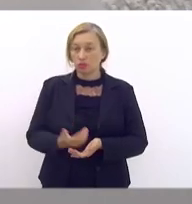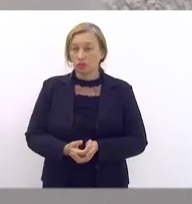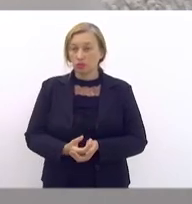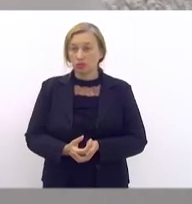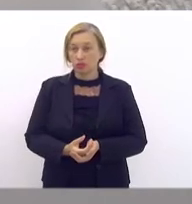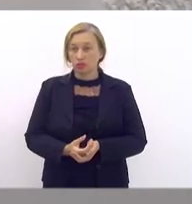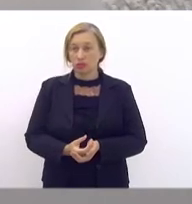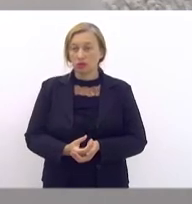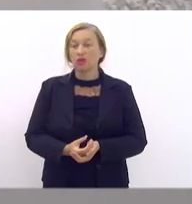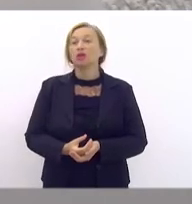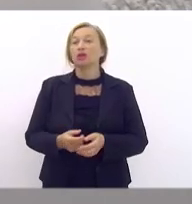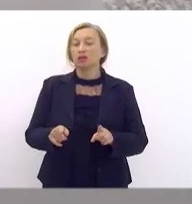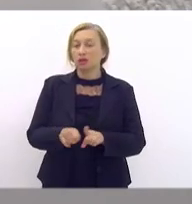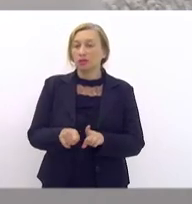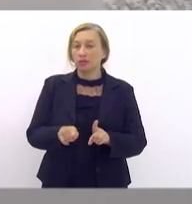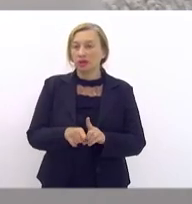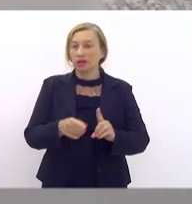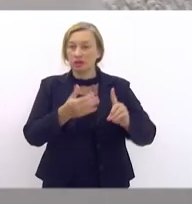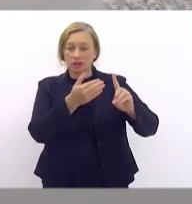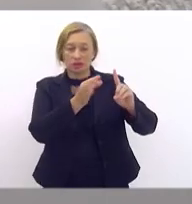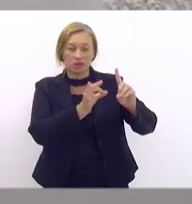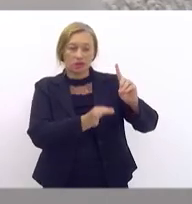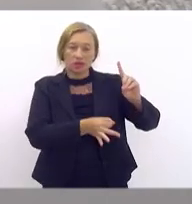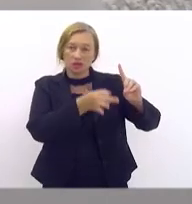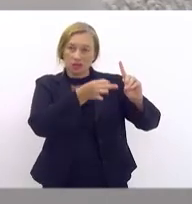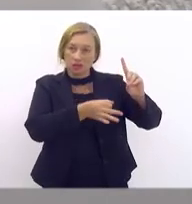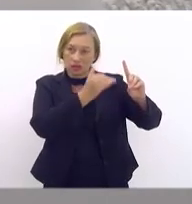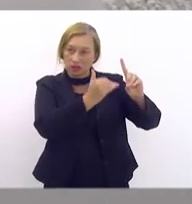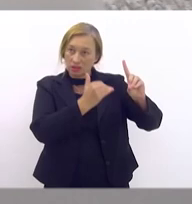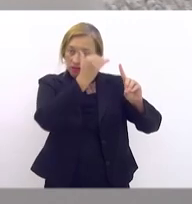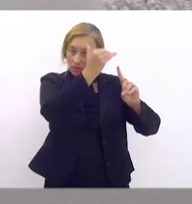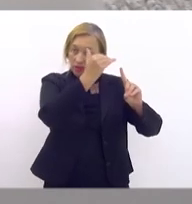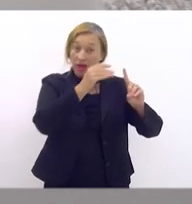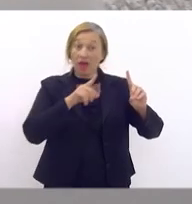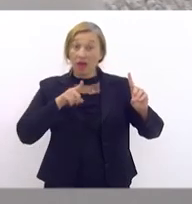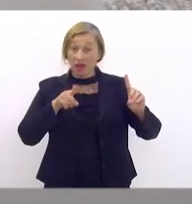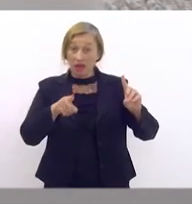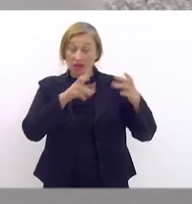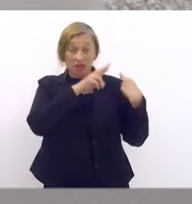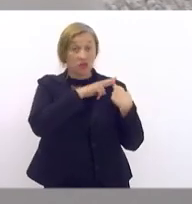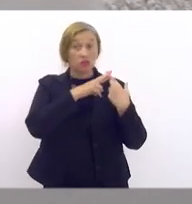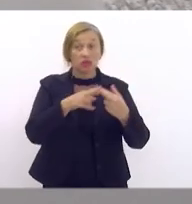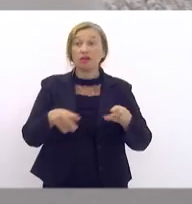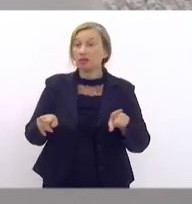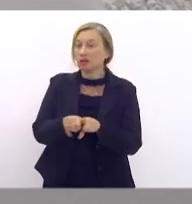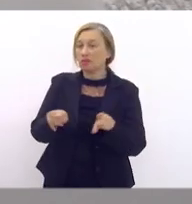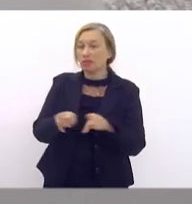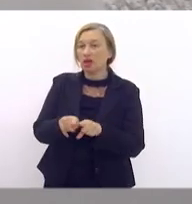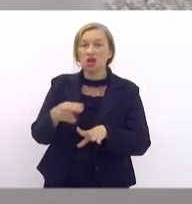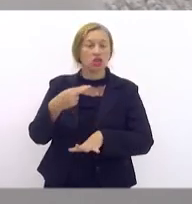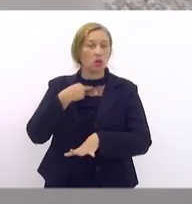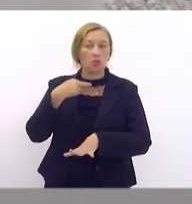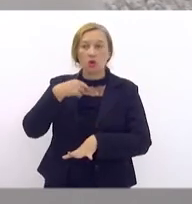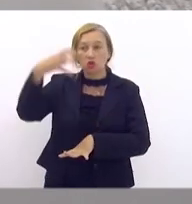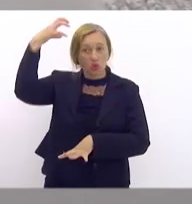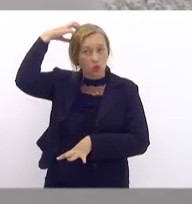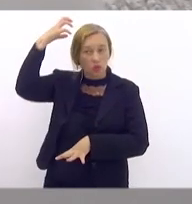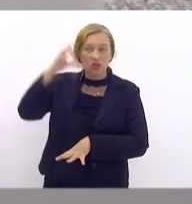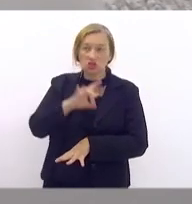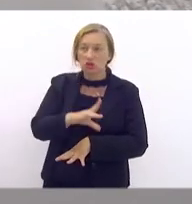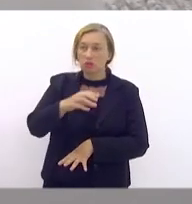desembargadores Então essa responsabilidade ela também não pode recair só na Polícia